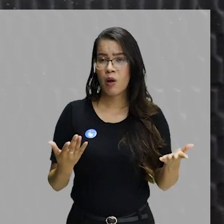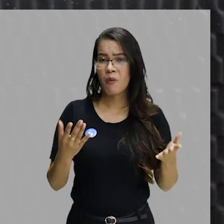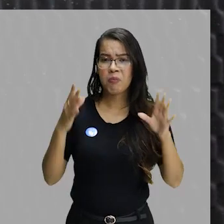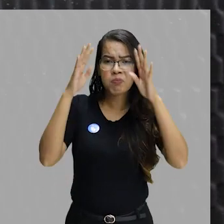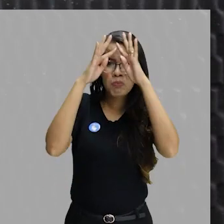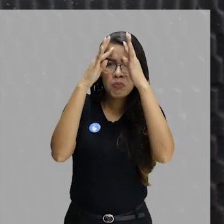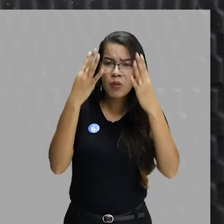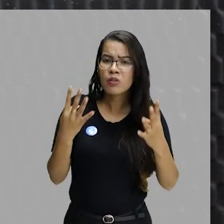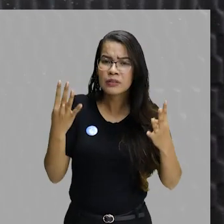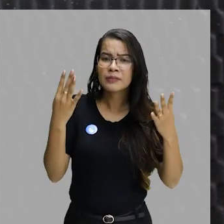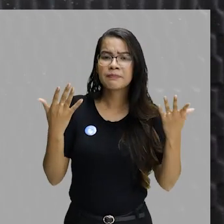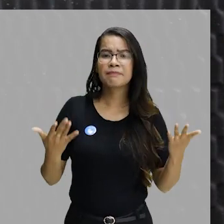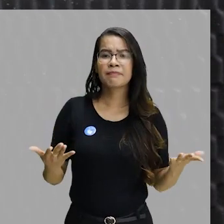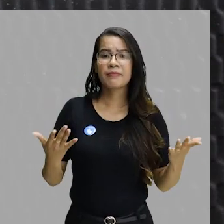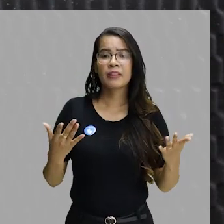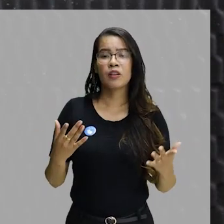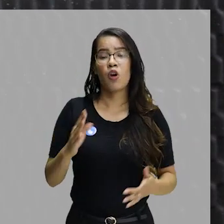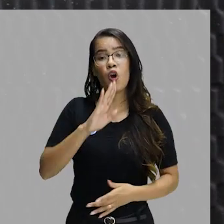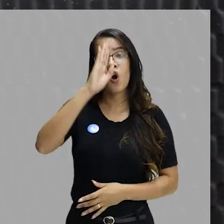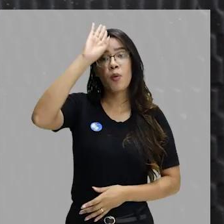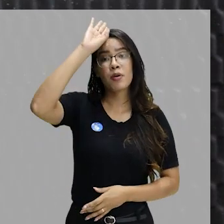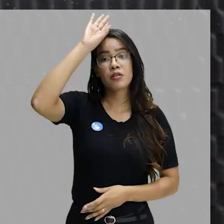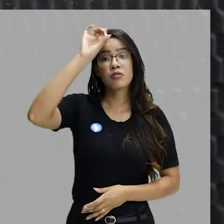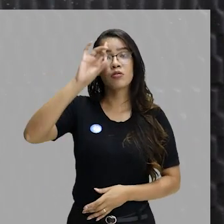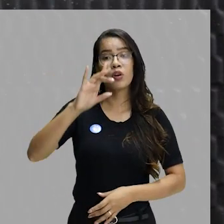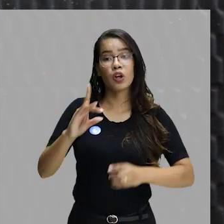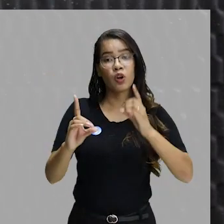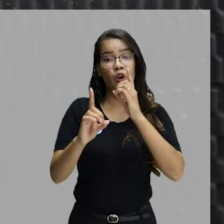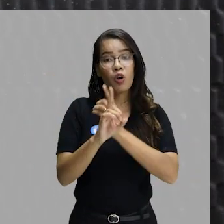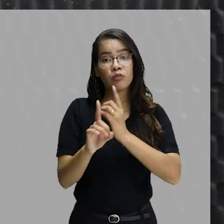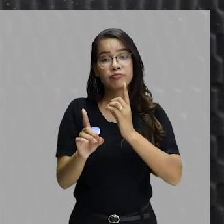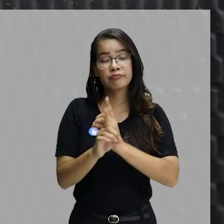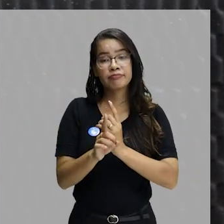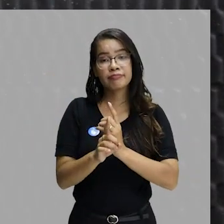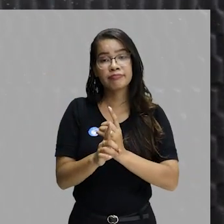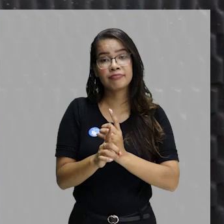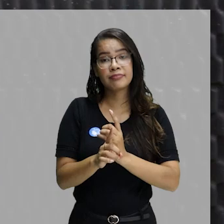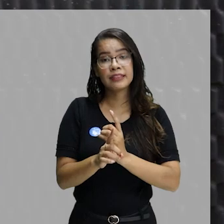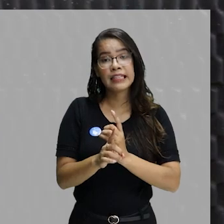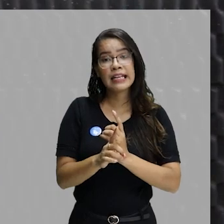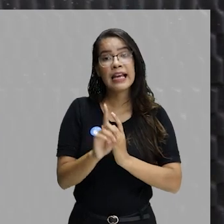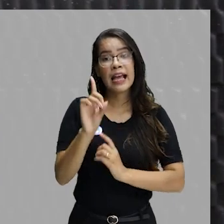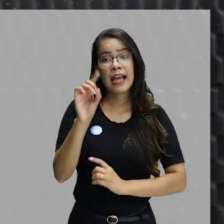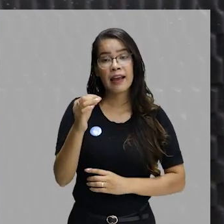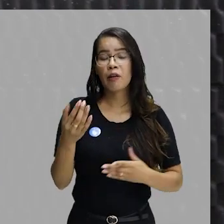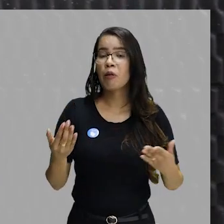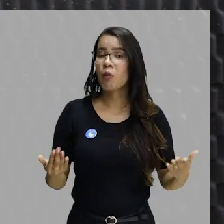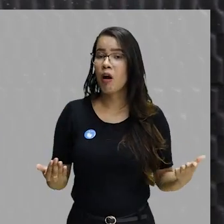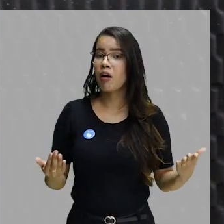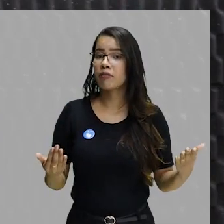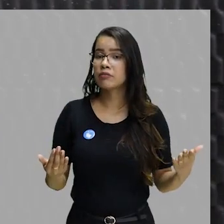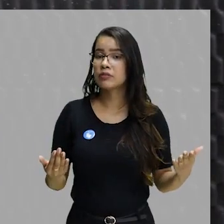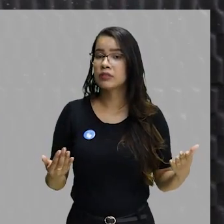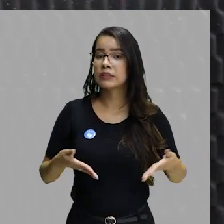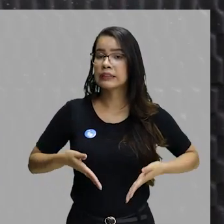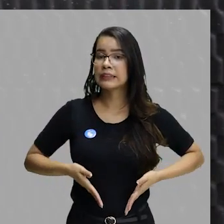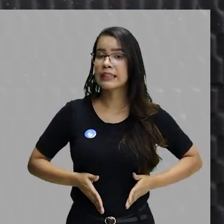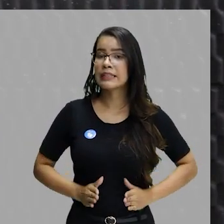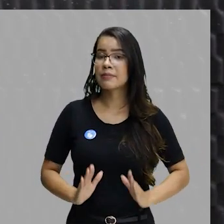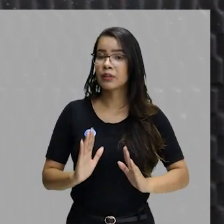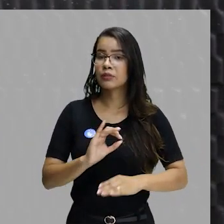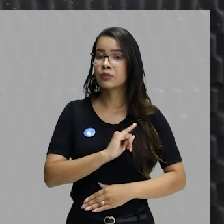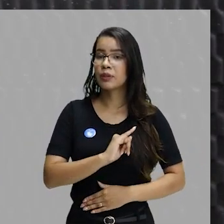militares do alto comando dos exércitos romanos, a saída qual vai ser? O nascimento do